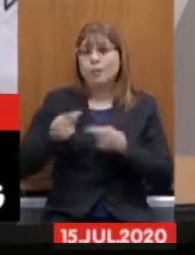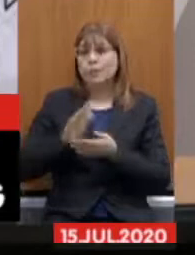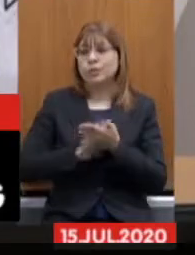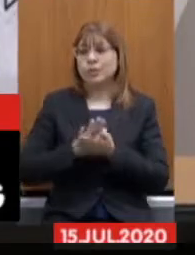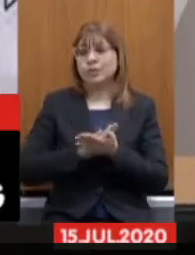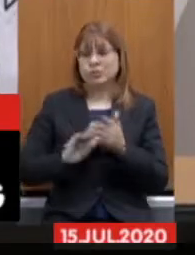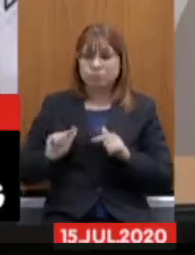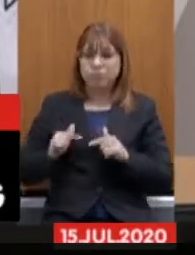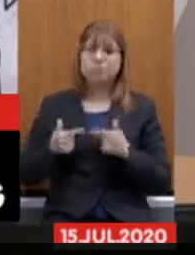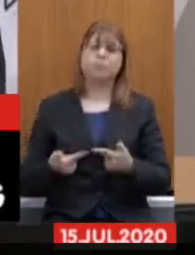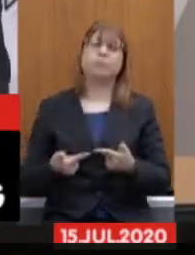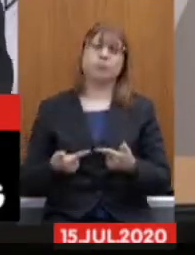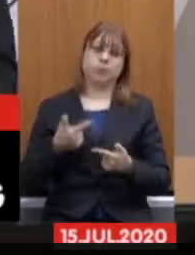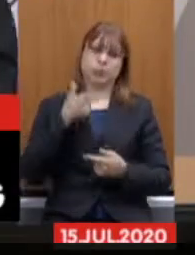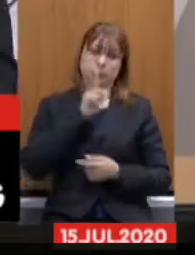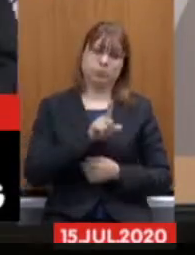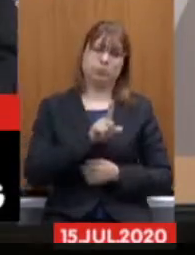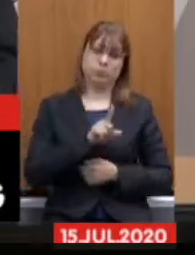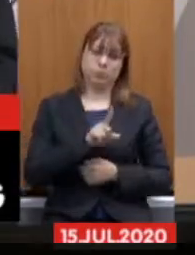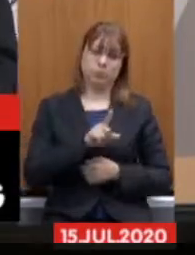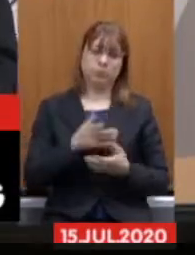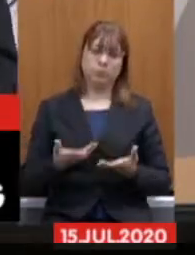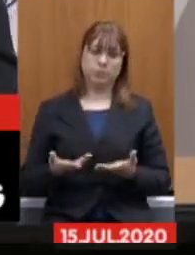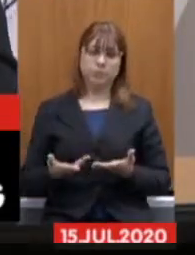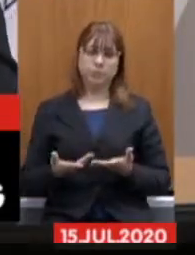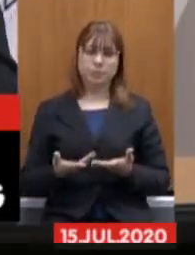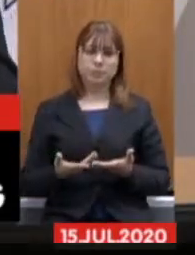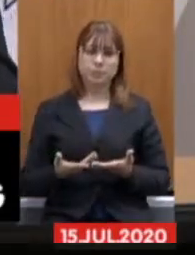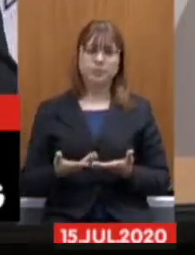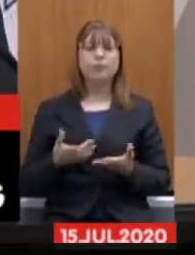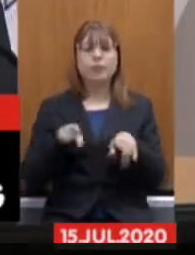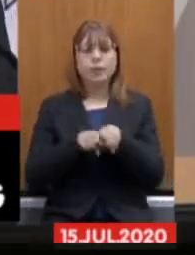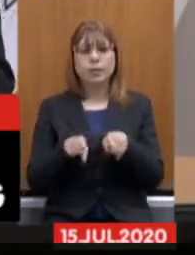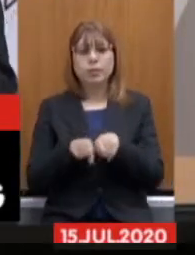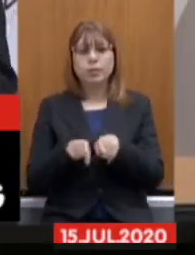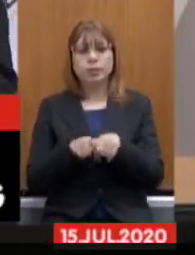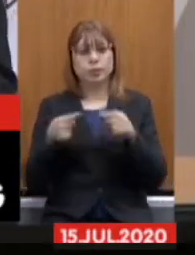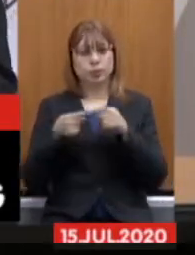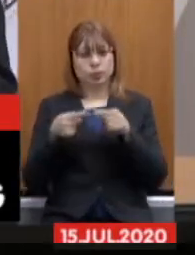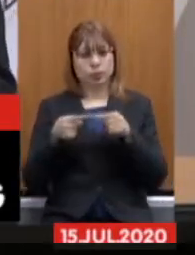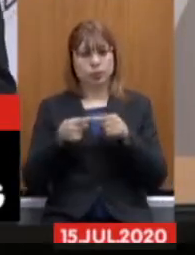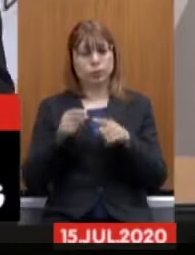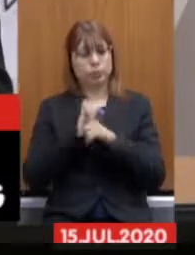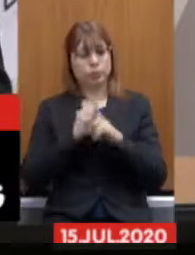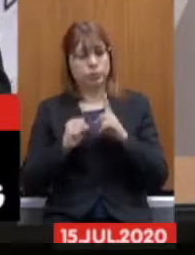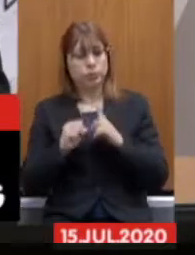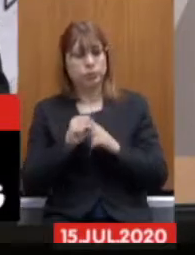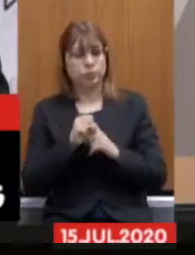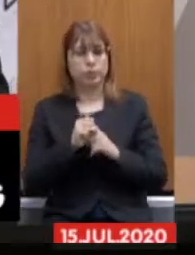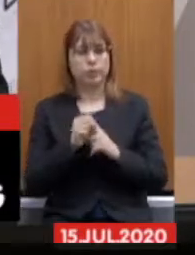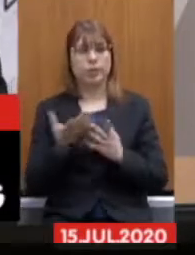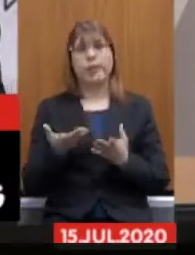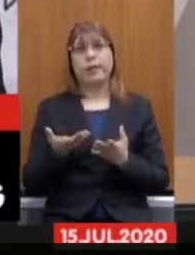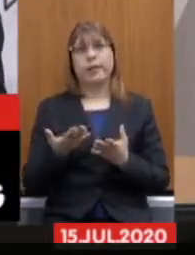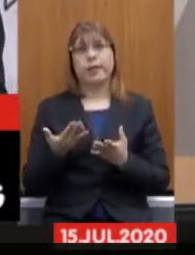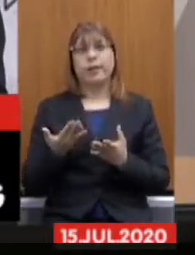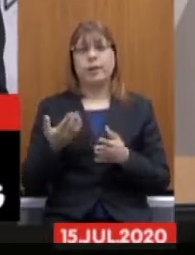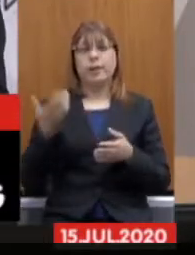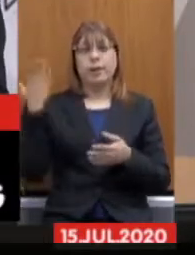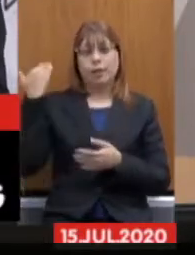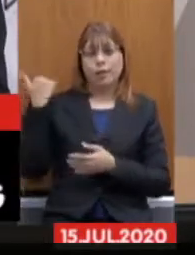aqui essas pessoas que por uma situação de classe social tiveram nos primeiros anos da sua